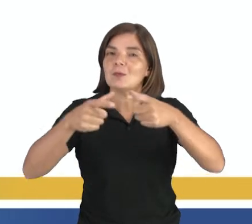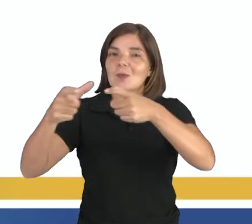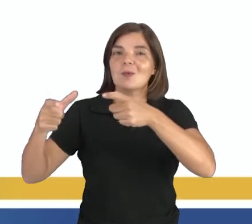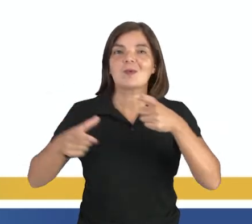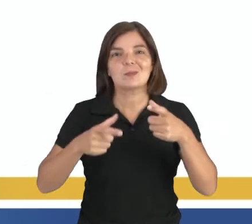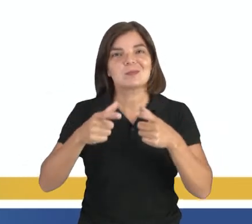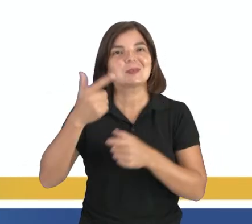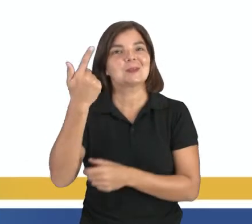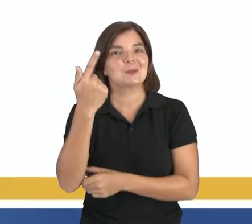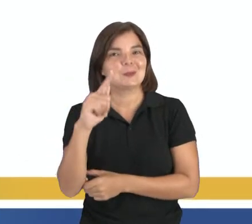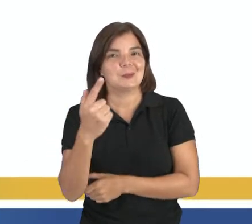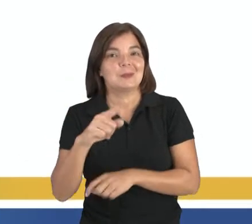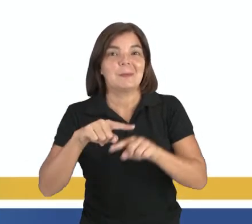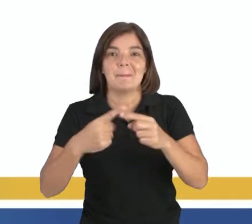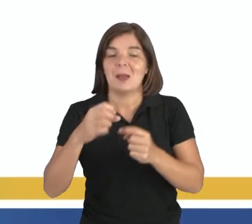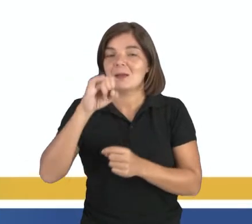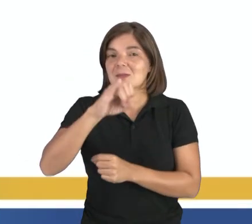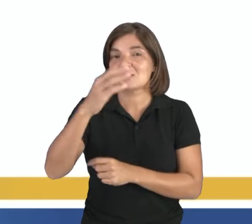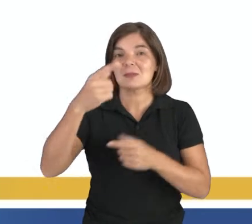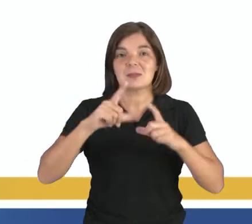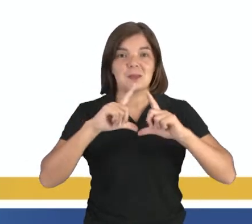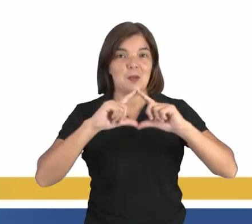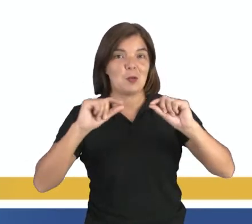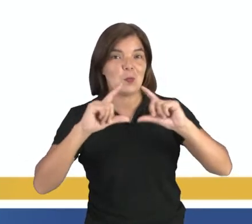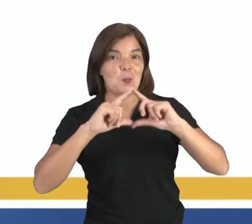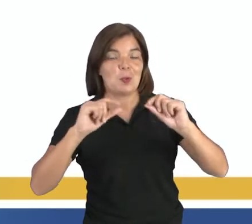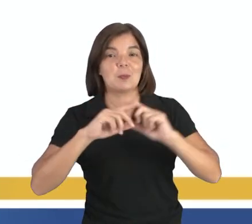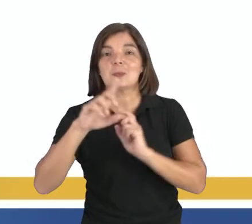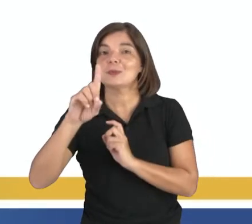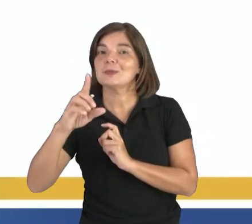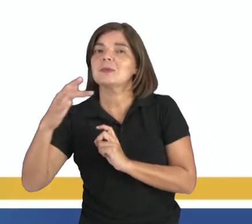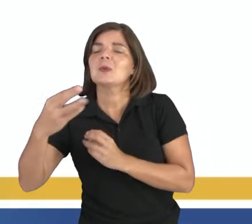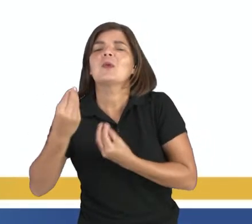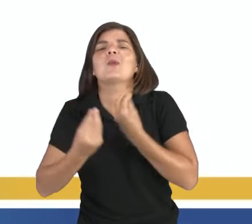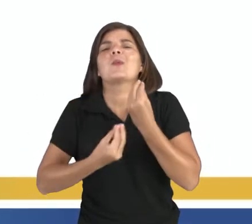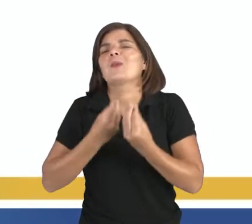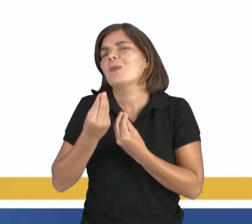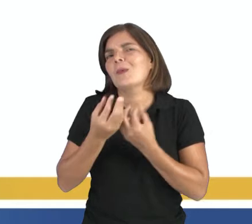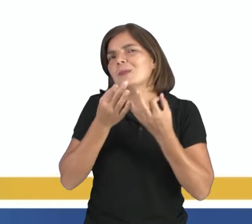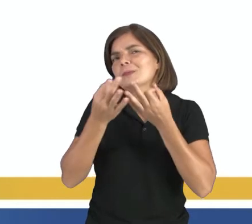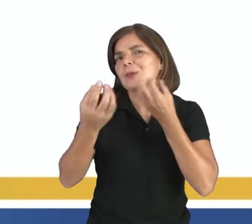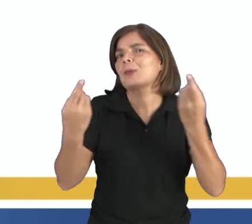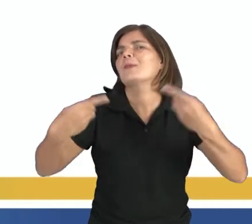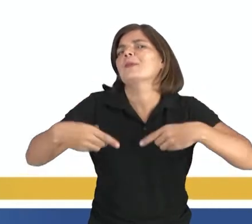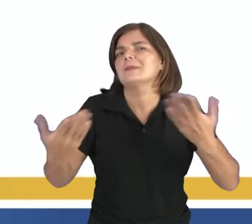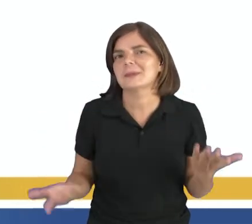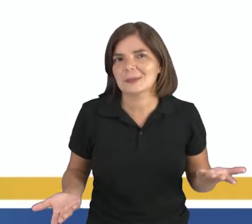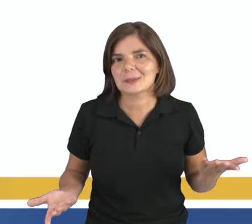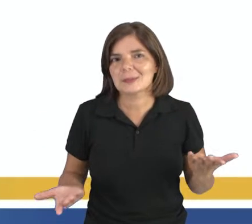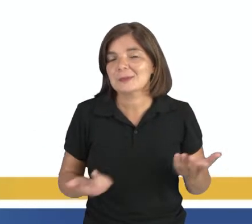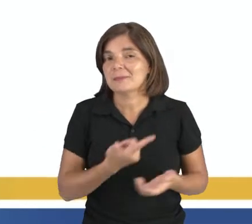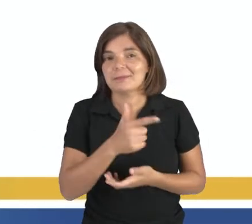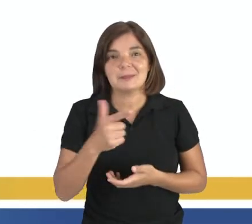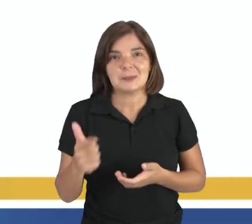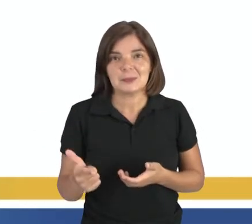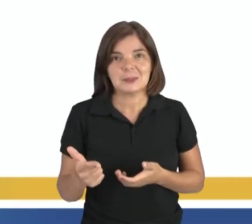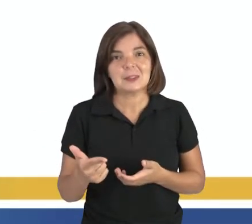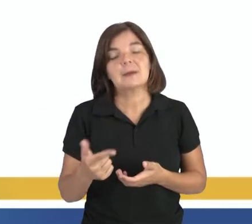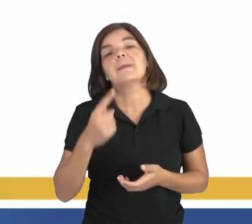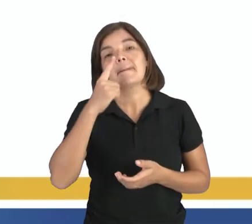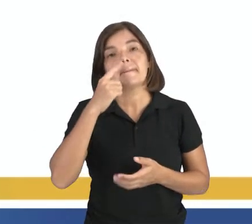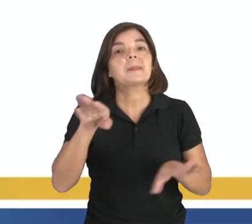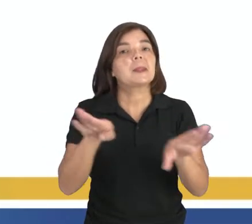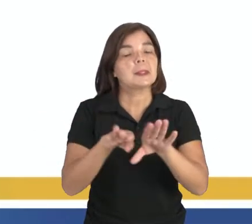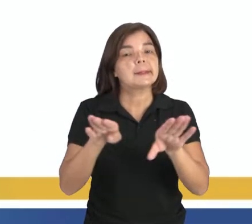espaço geográfico. Mas se Brasília fica no Distrito Federal, como que eu vou argumentar contra isso? Não existe, né? Ela